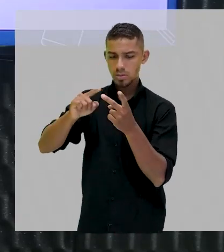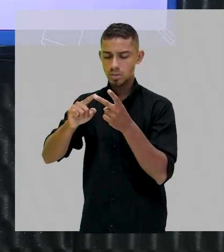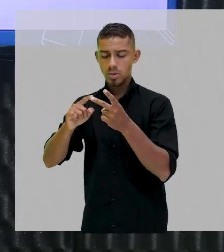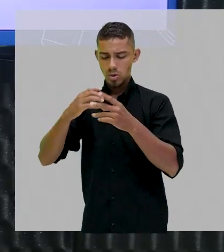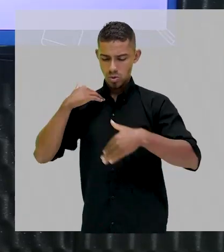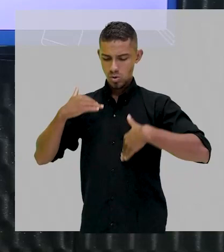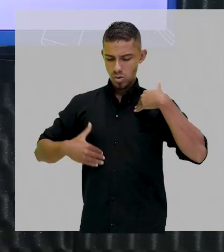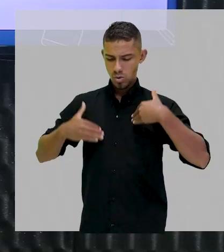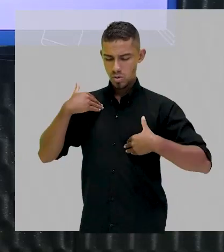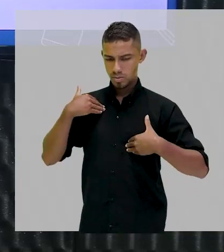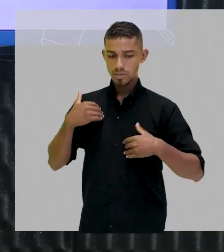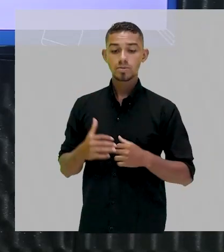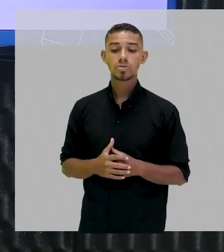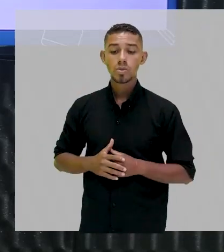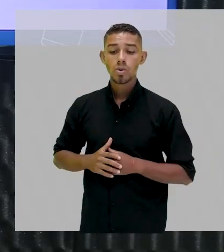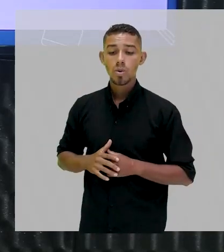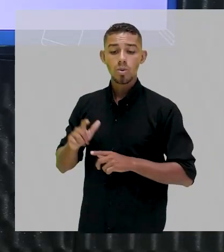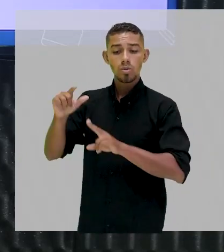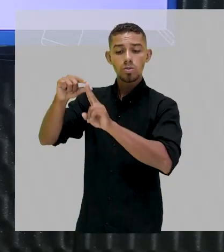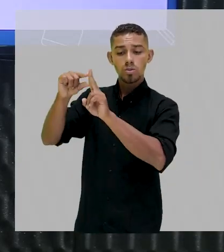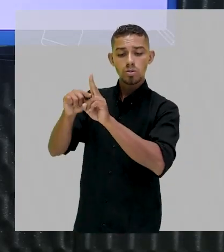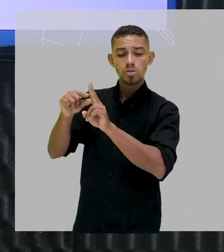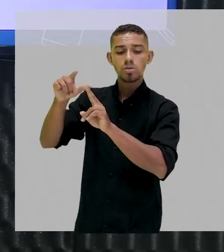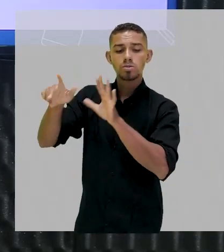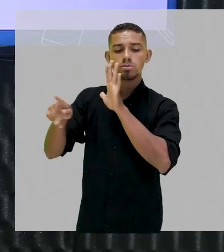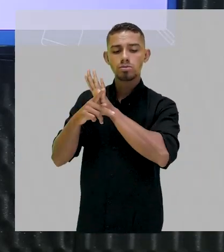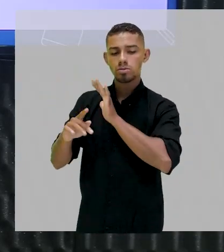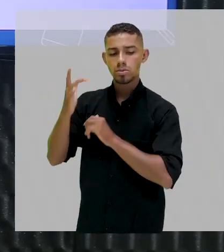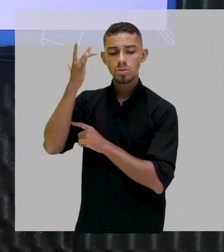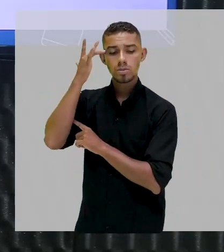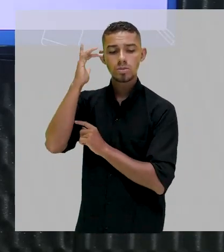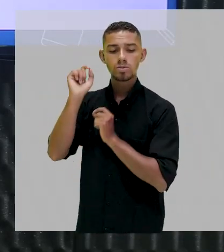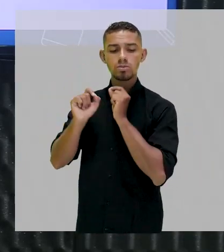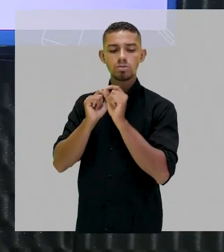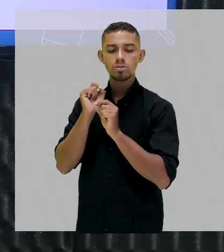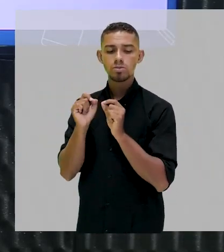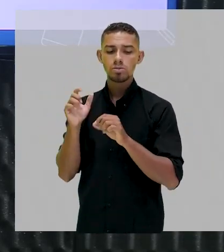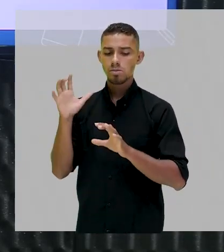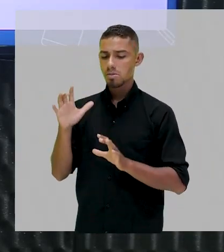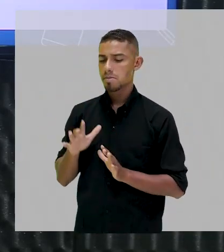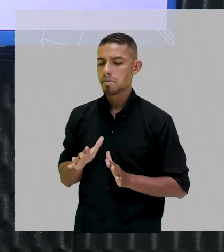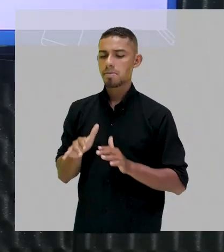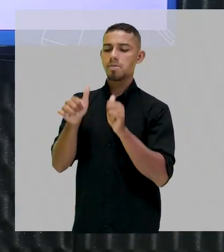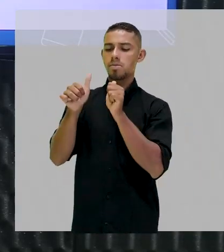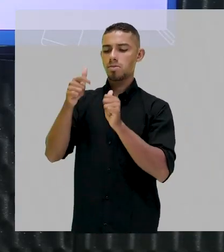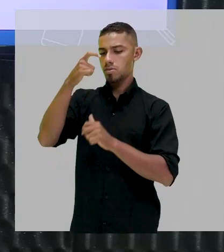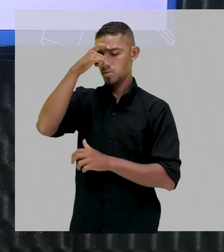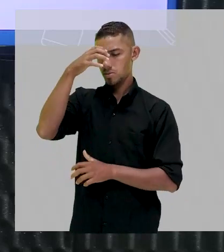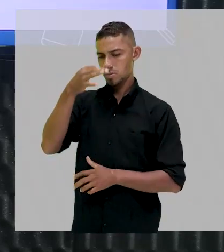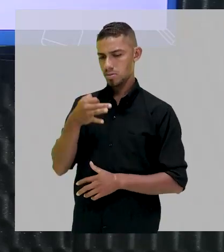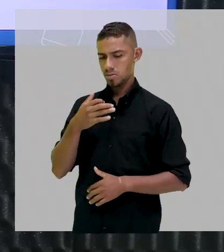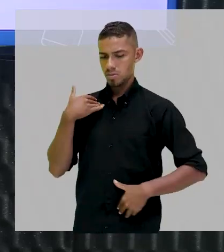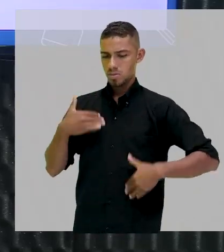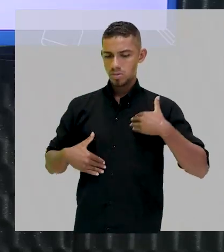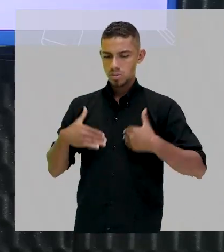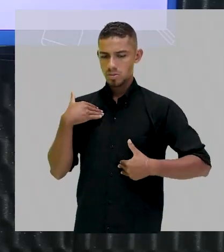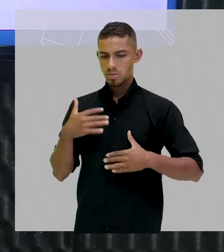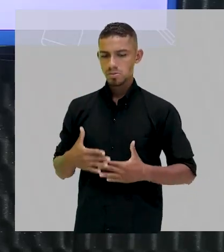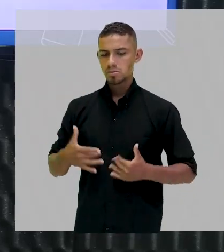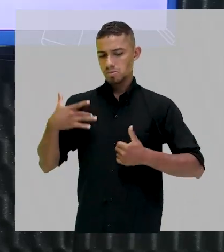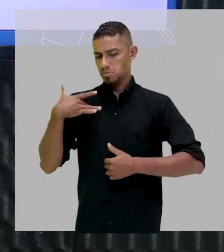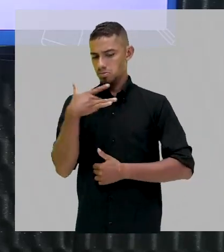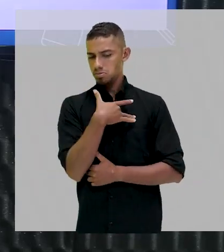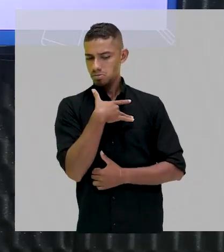corpo, como uma unidade de modo a melhorar a consciência corporal. O legal, curioso